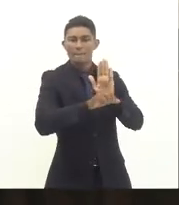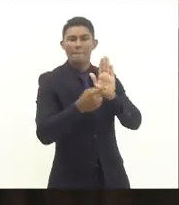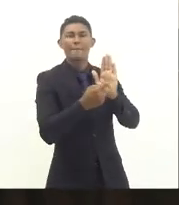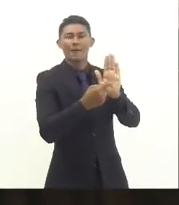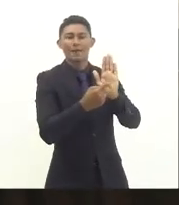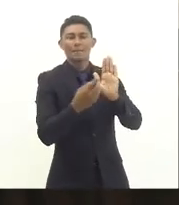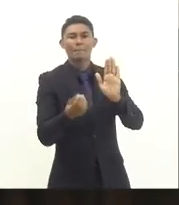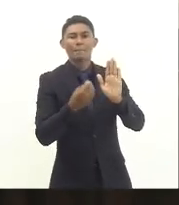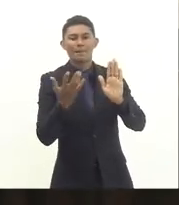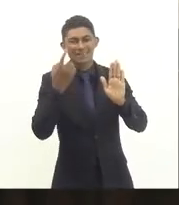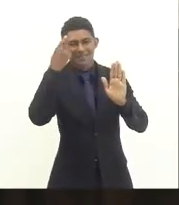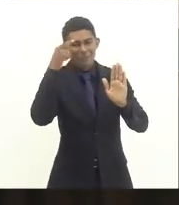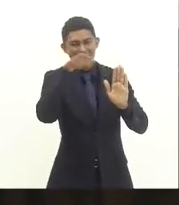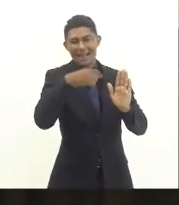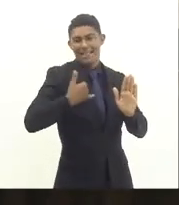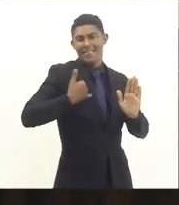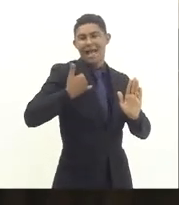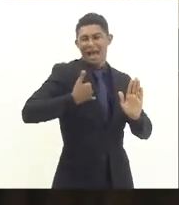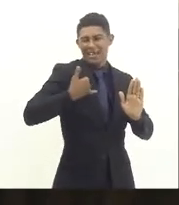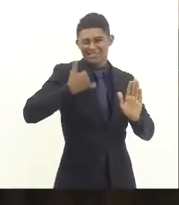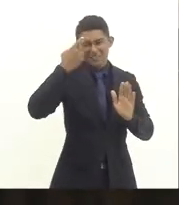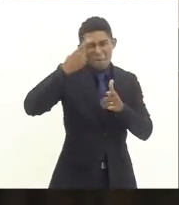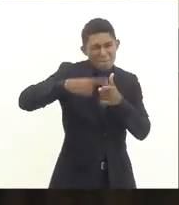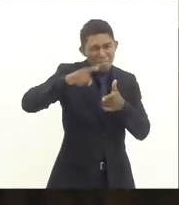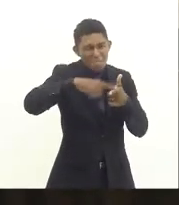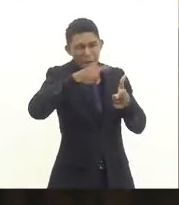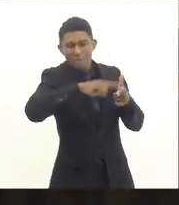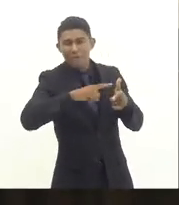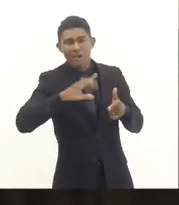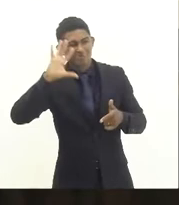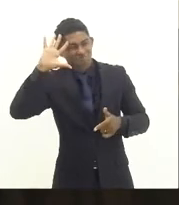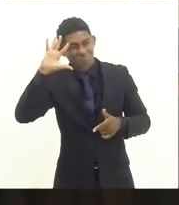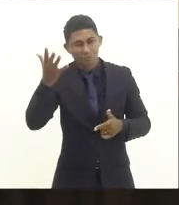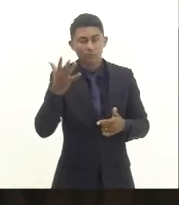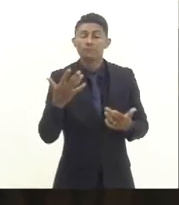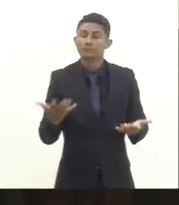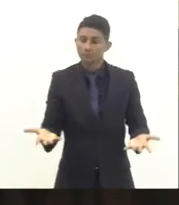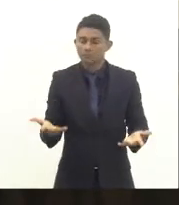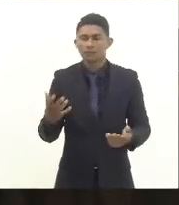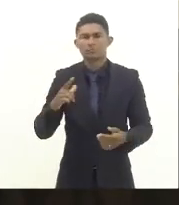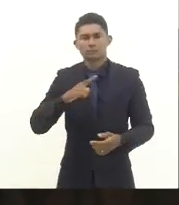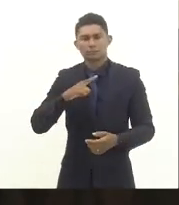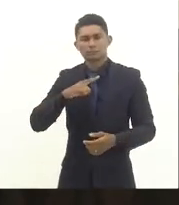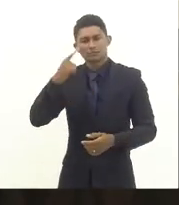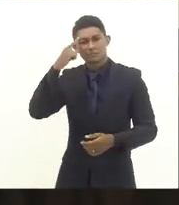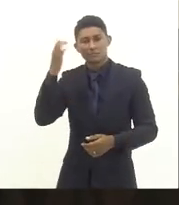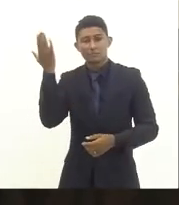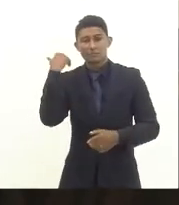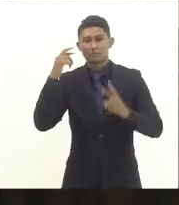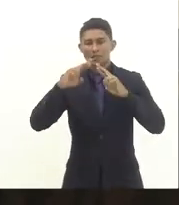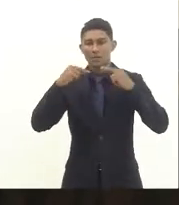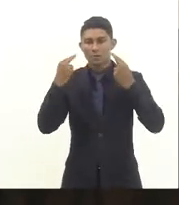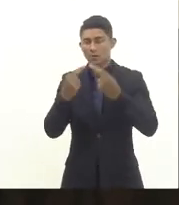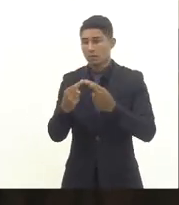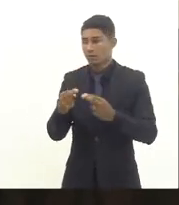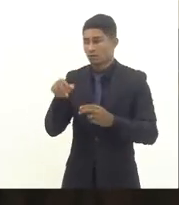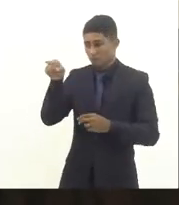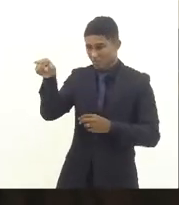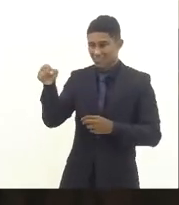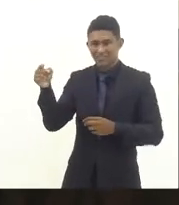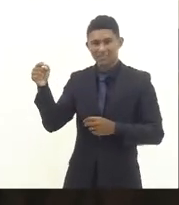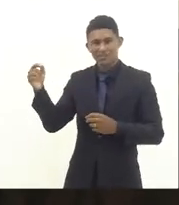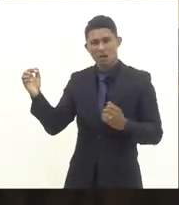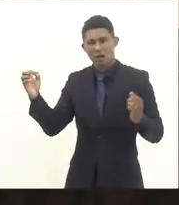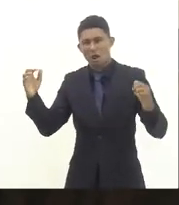da idade logicamente na última semana que fizemos aquela reunião roça agência participou Deputado